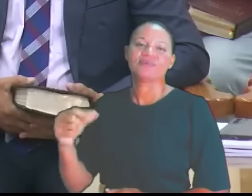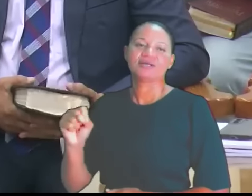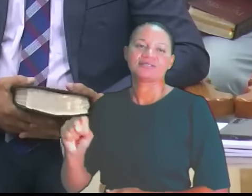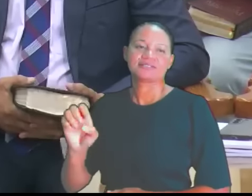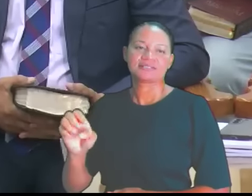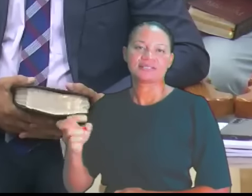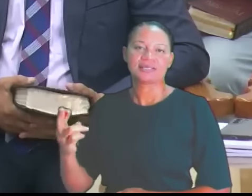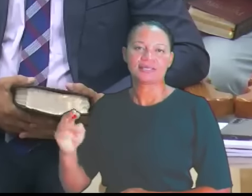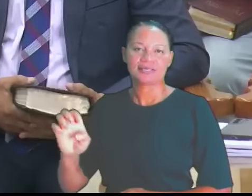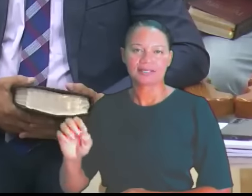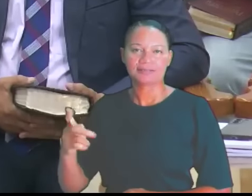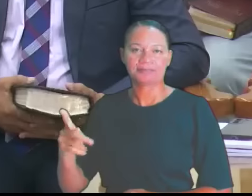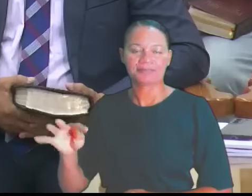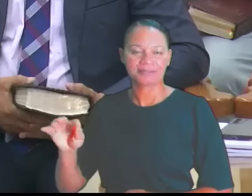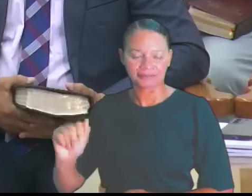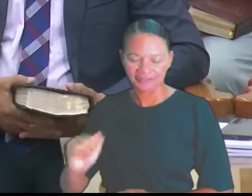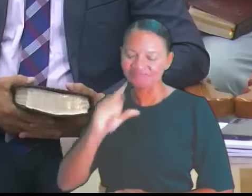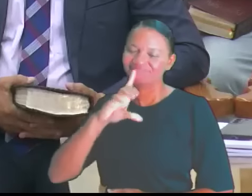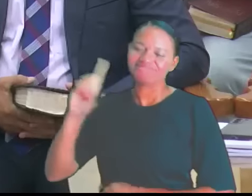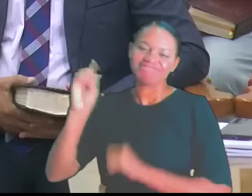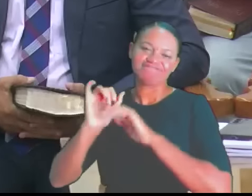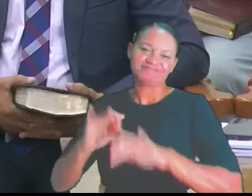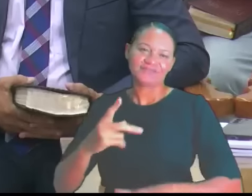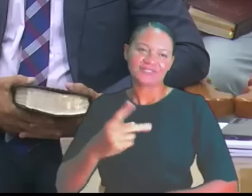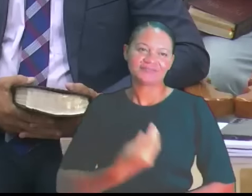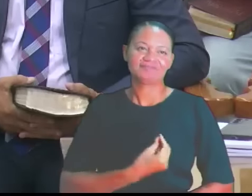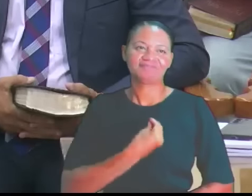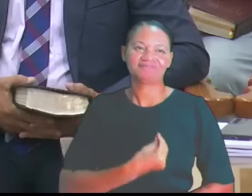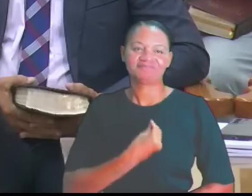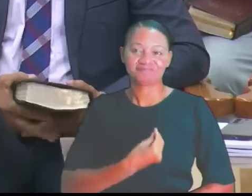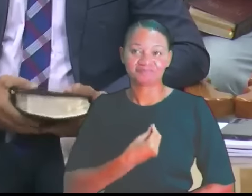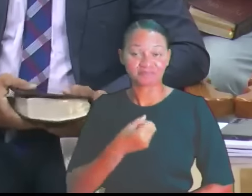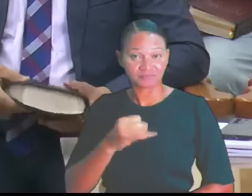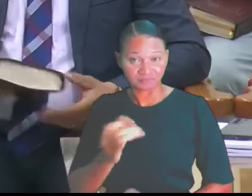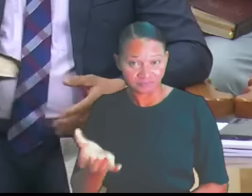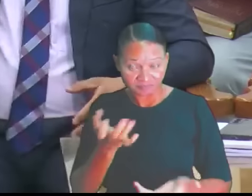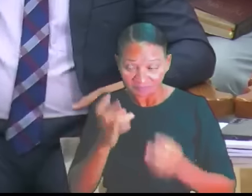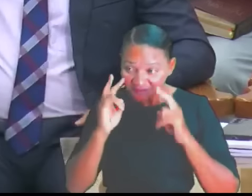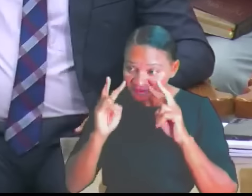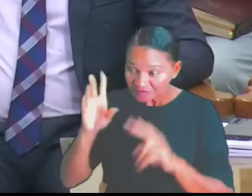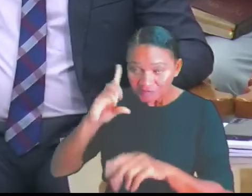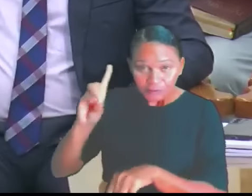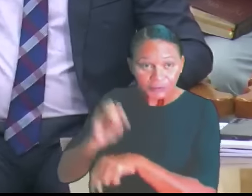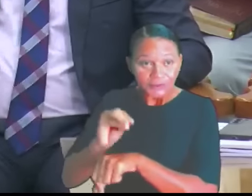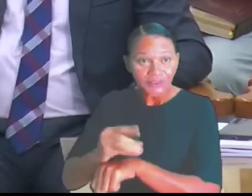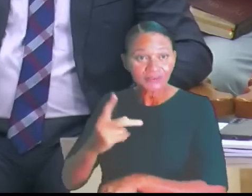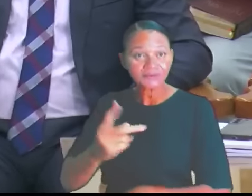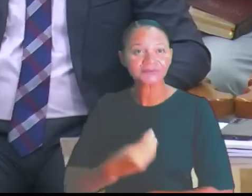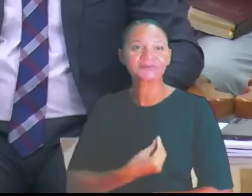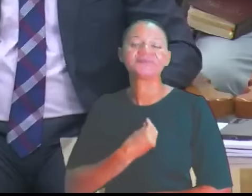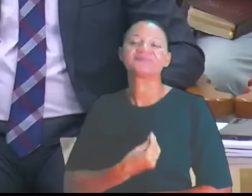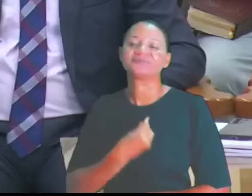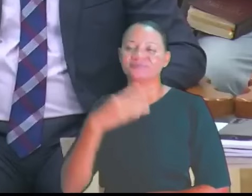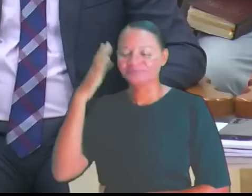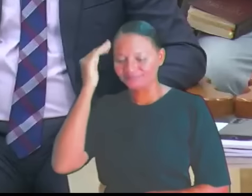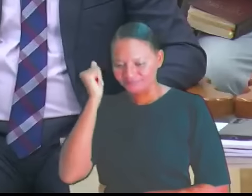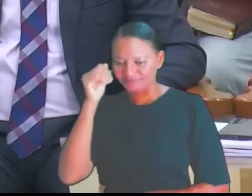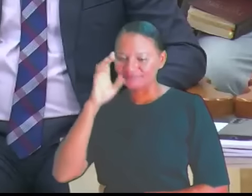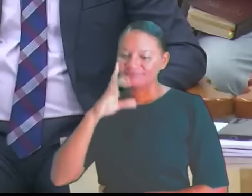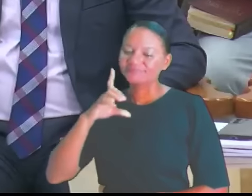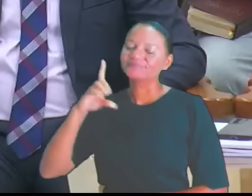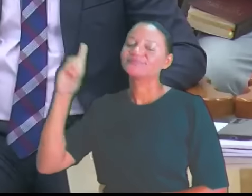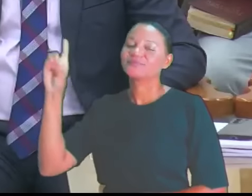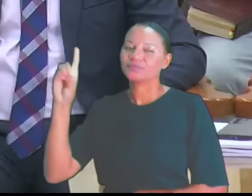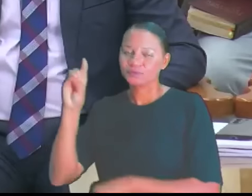Serepta. Que Deus abençoe a sua vida. E se você quer ver Deus prover na sua vida, saiba que o Deus que provê para o